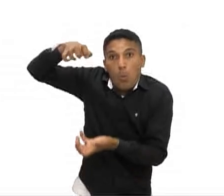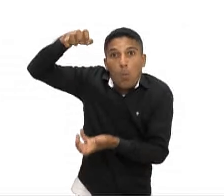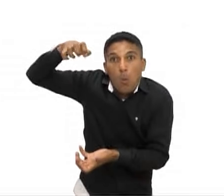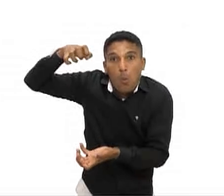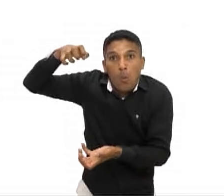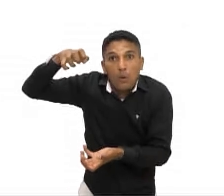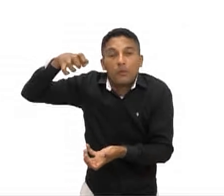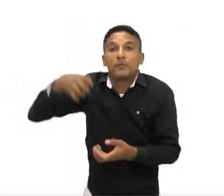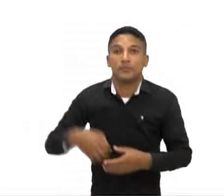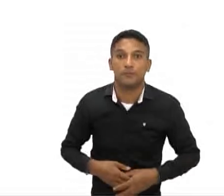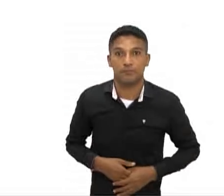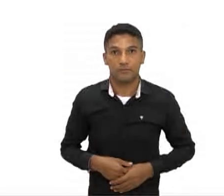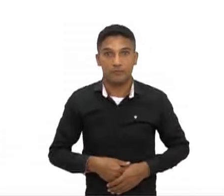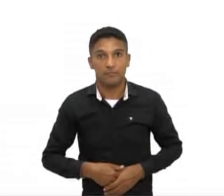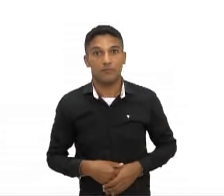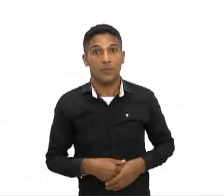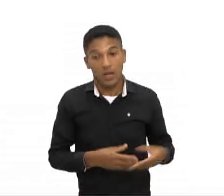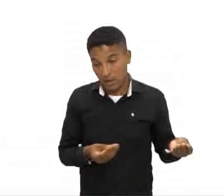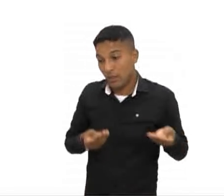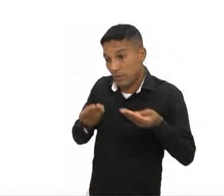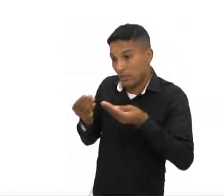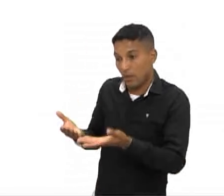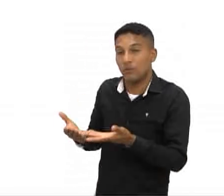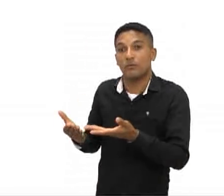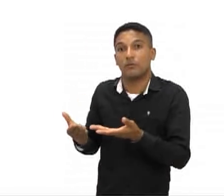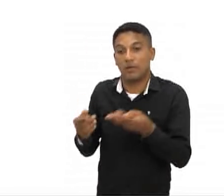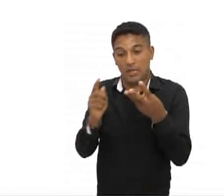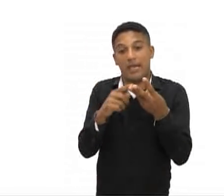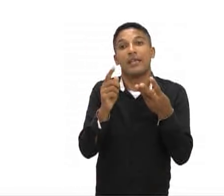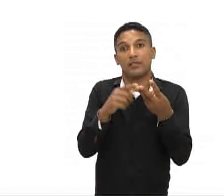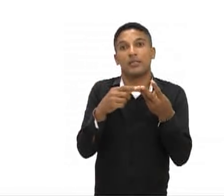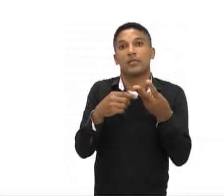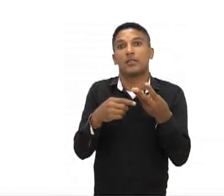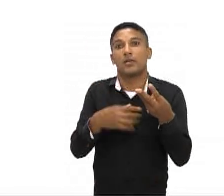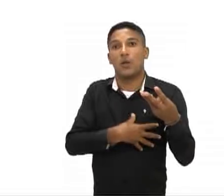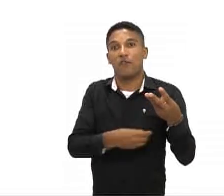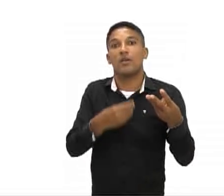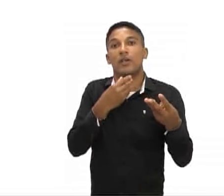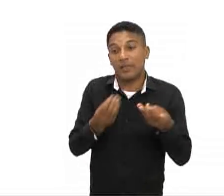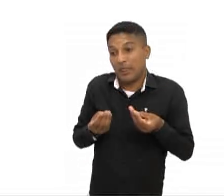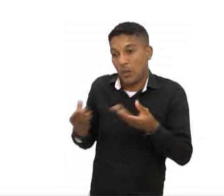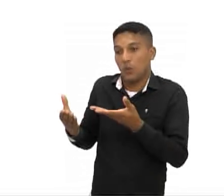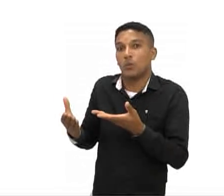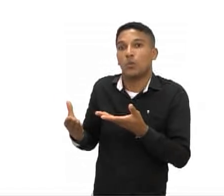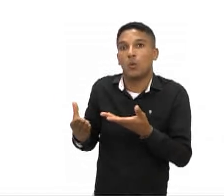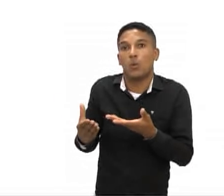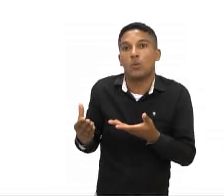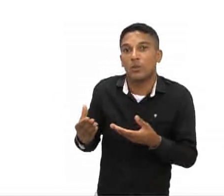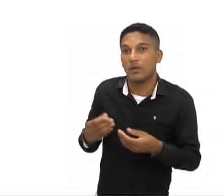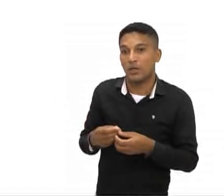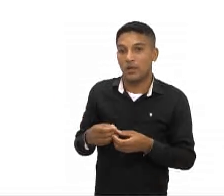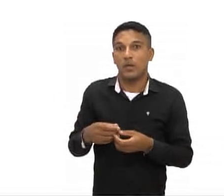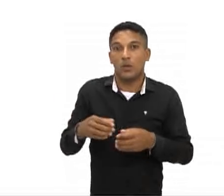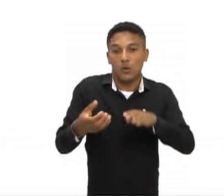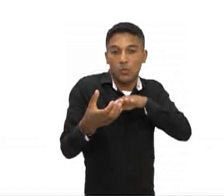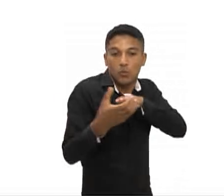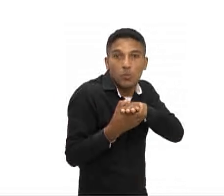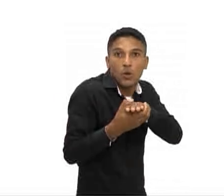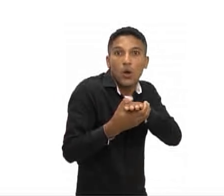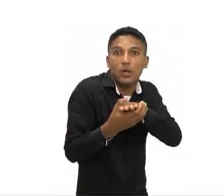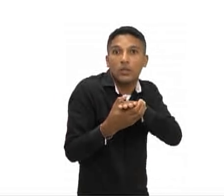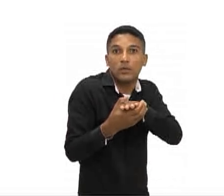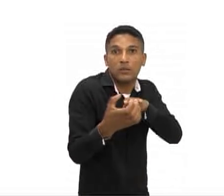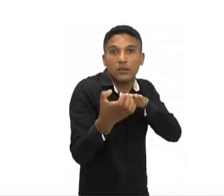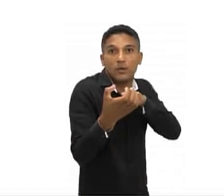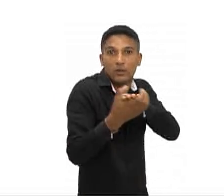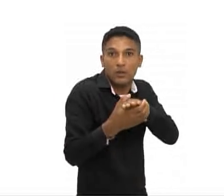astuto. Deu-lhe então um saco e um par de botas. Desejou-lhe muita boa sorte e deixou-o